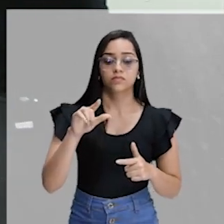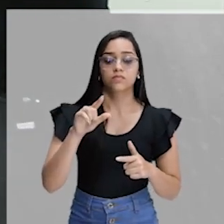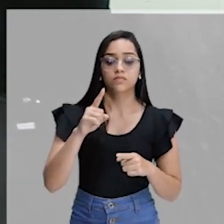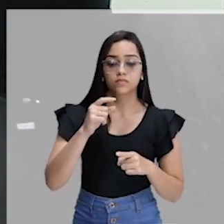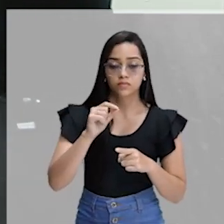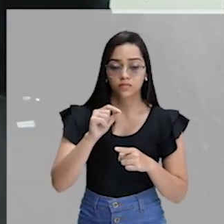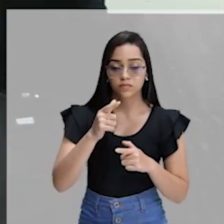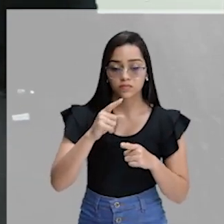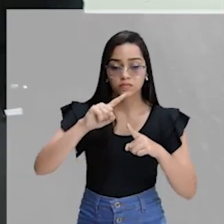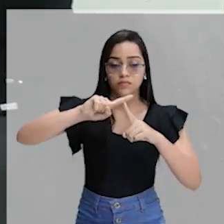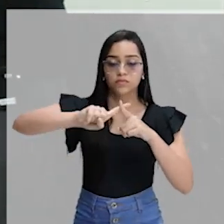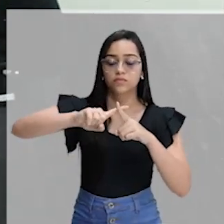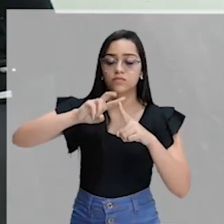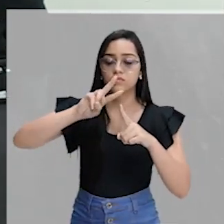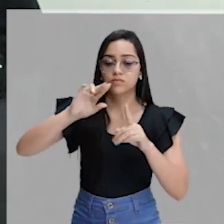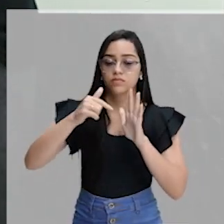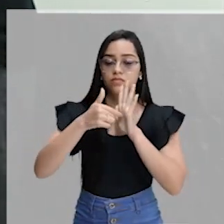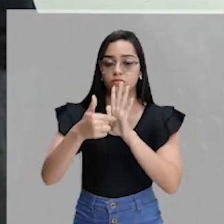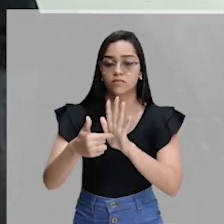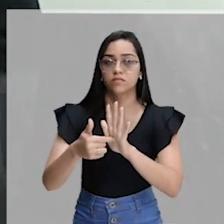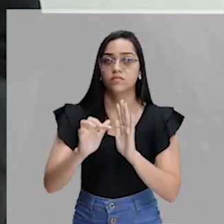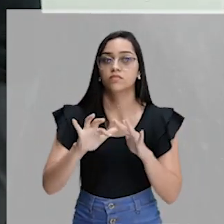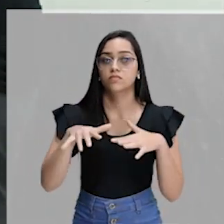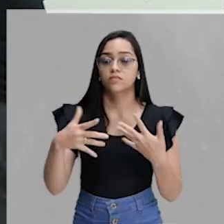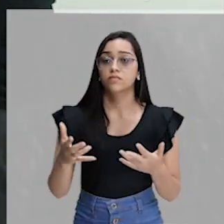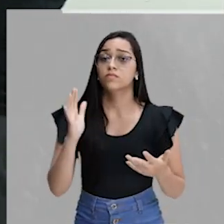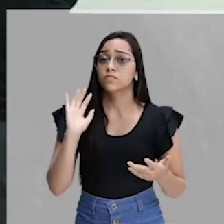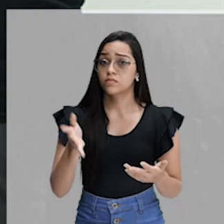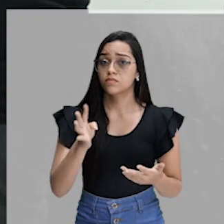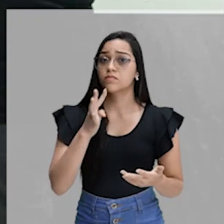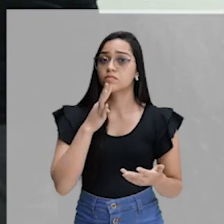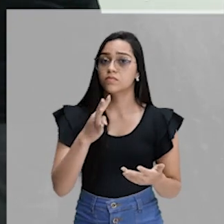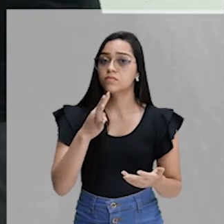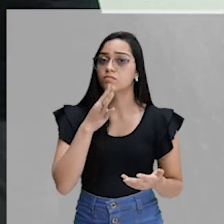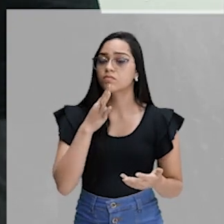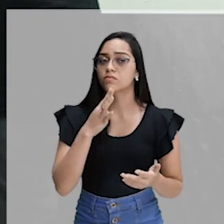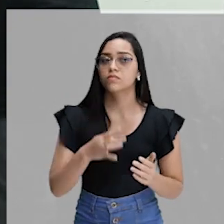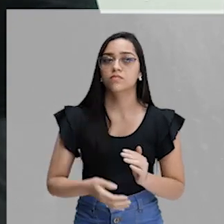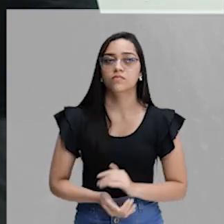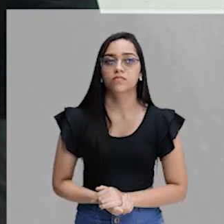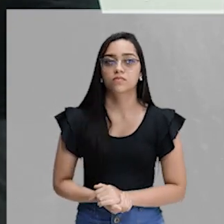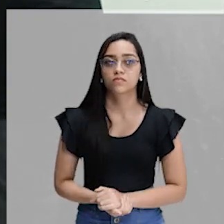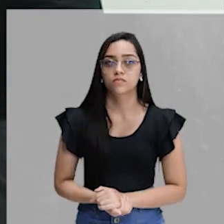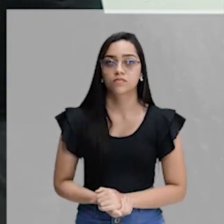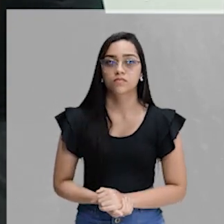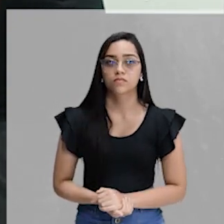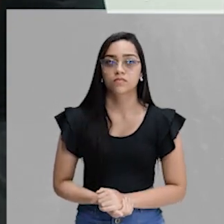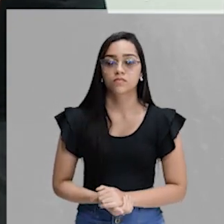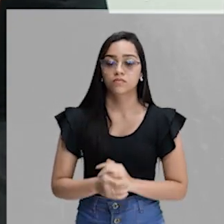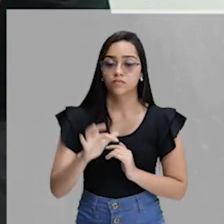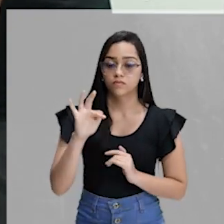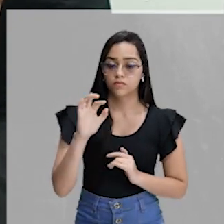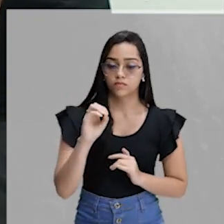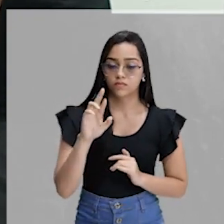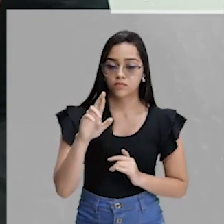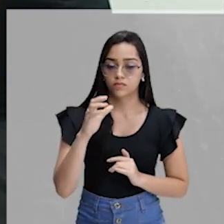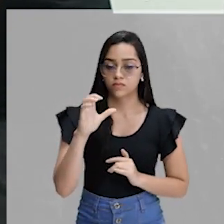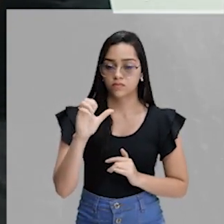multiplicando. Aí vai aparecer aí com algo que a gente já conhece, ok? Então, ó,